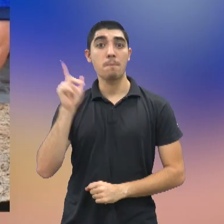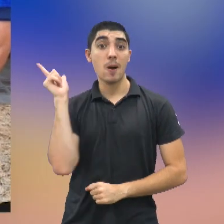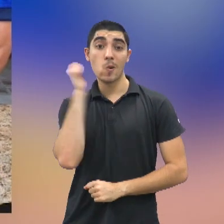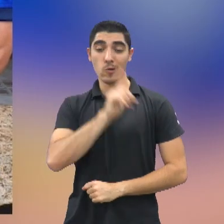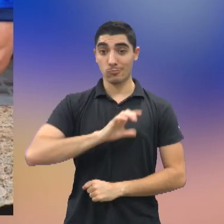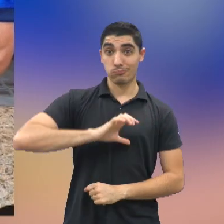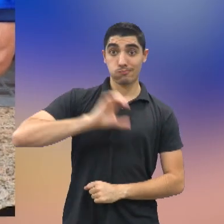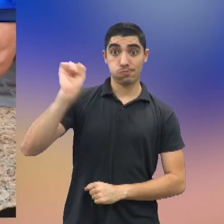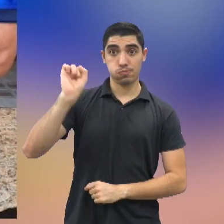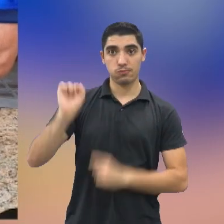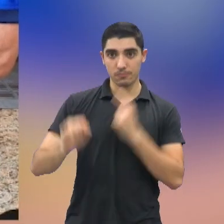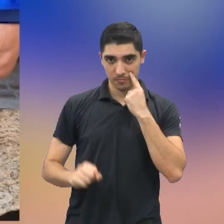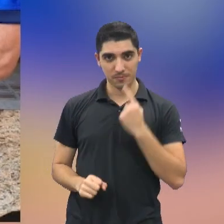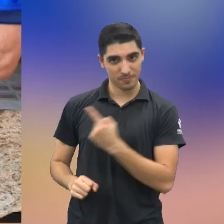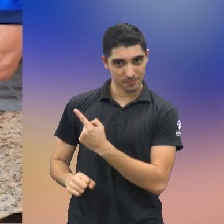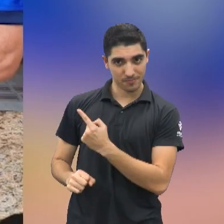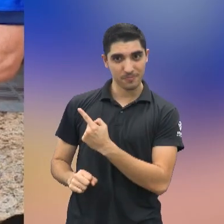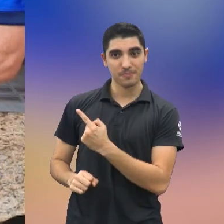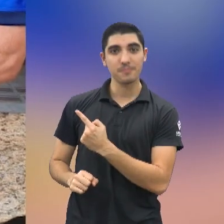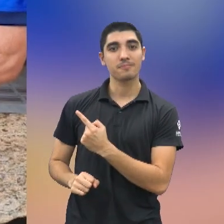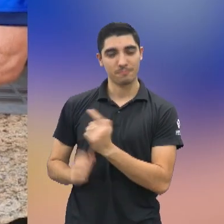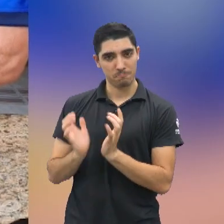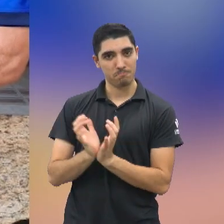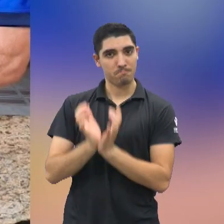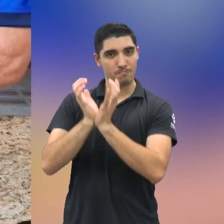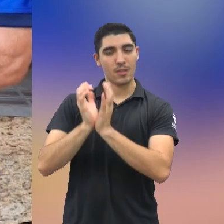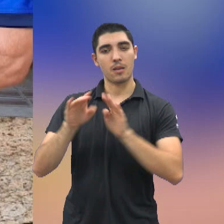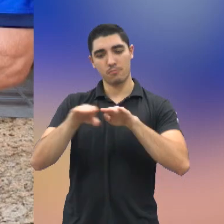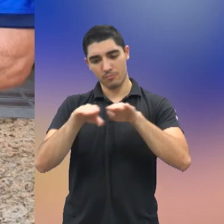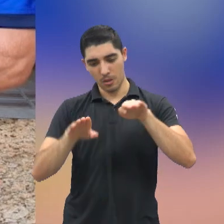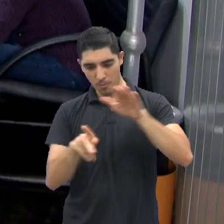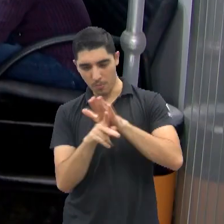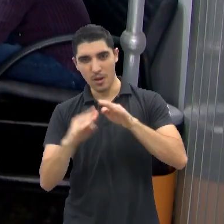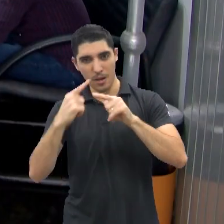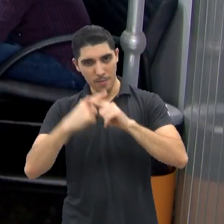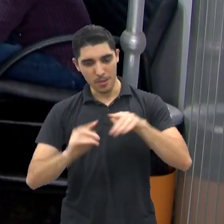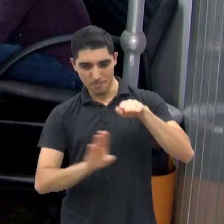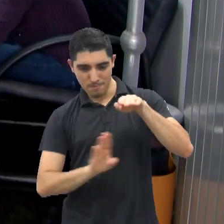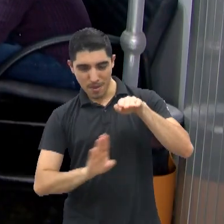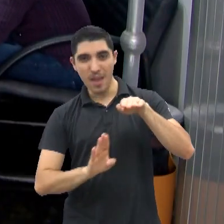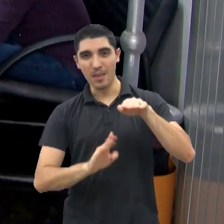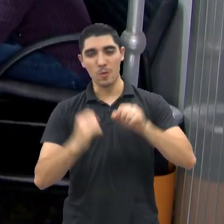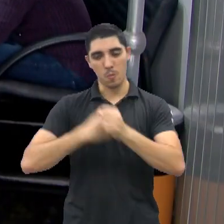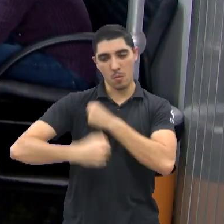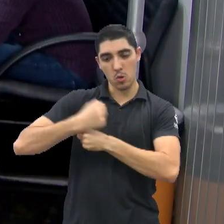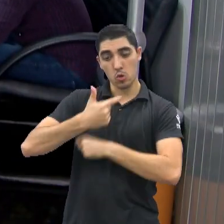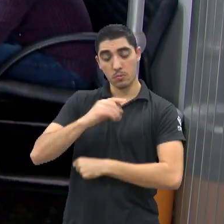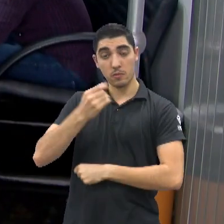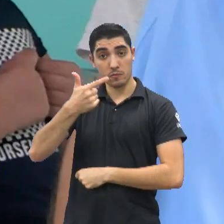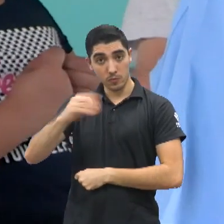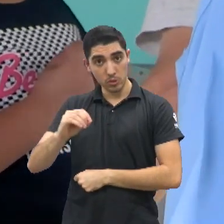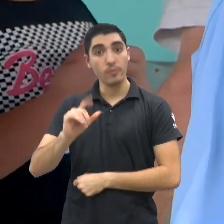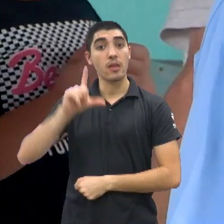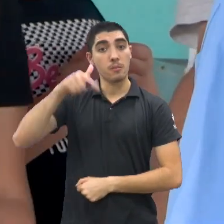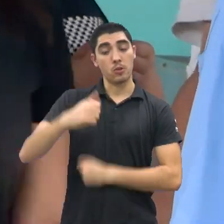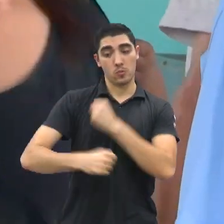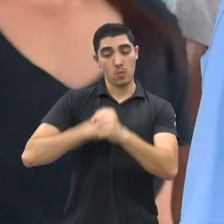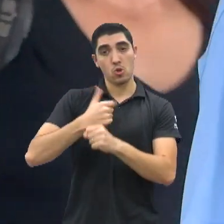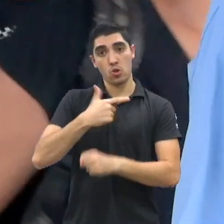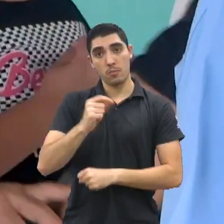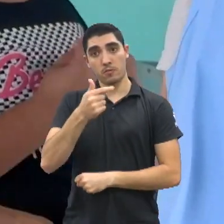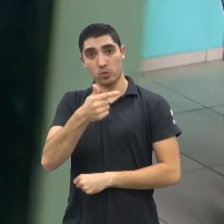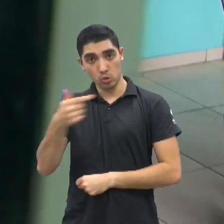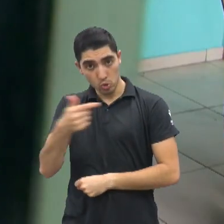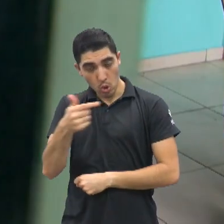vencido pelo São José no Martins Pereira a bezinha do ano de 2020 foi reeleito em 2022 e iniciou o